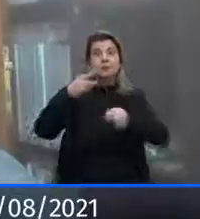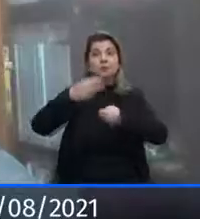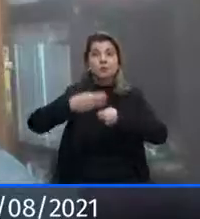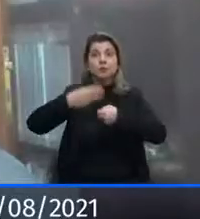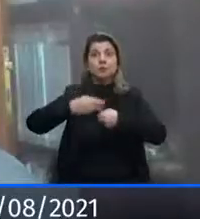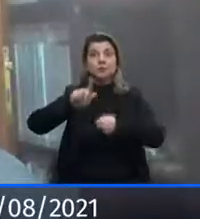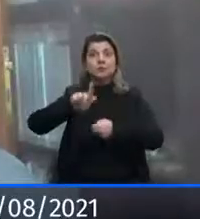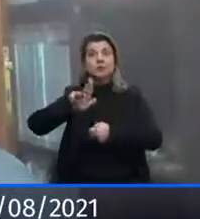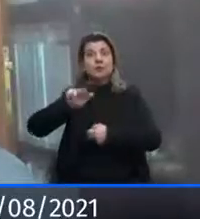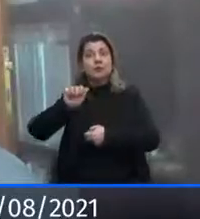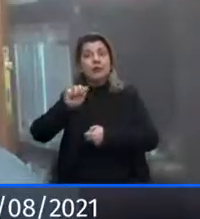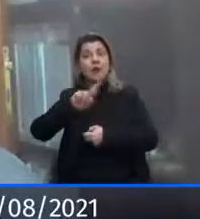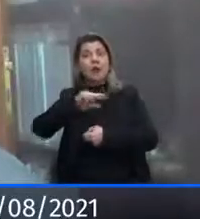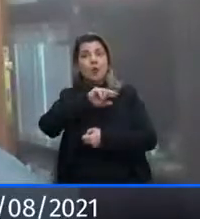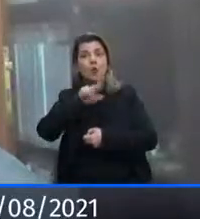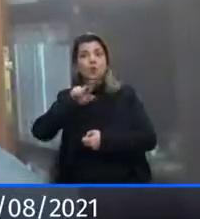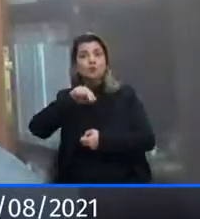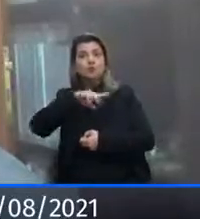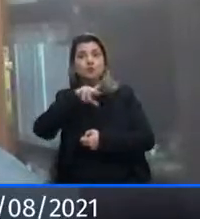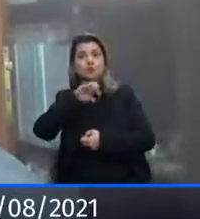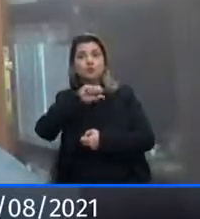acordo com o IBGE, é de